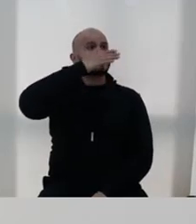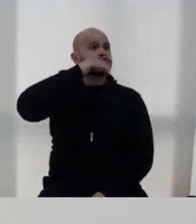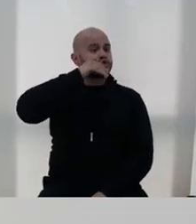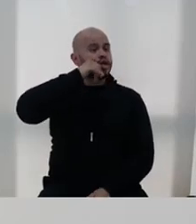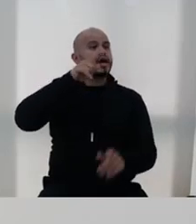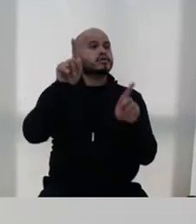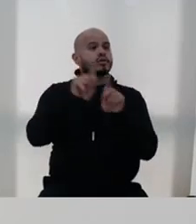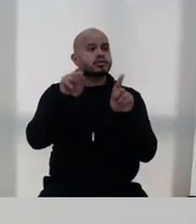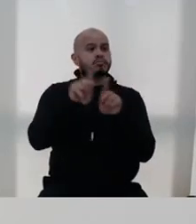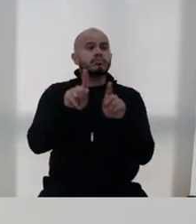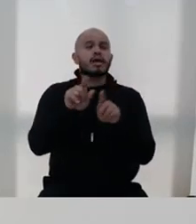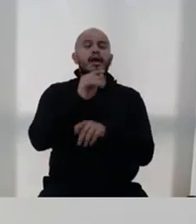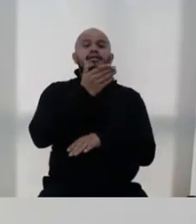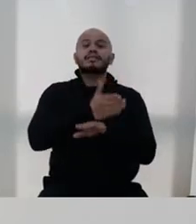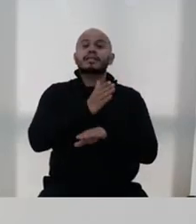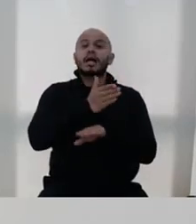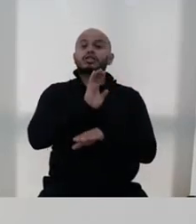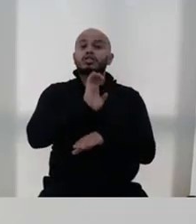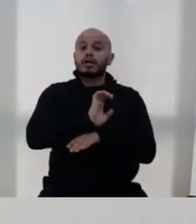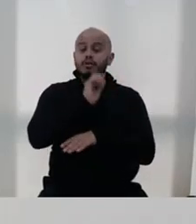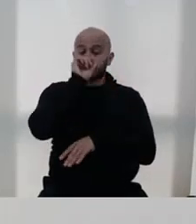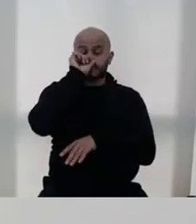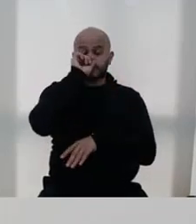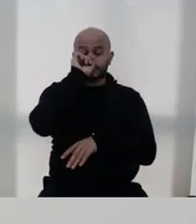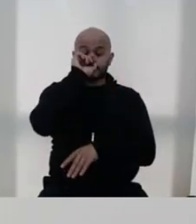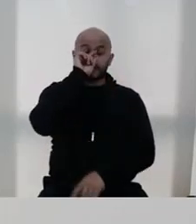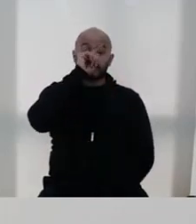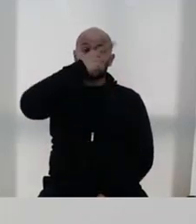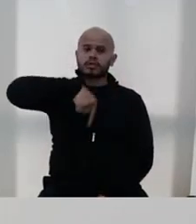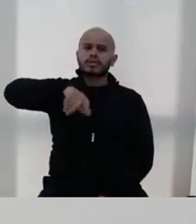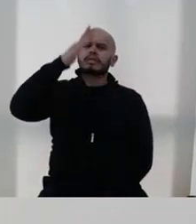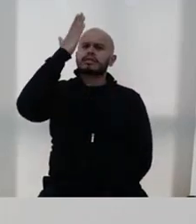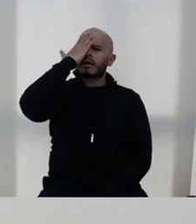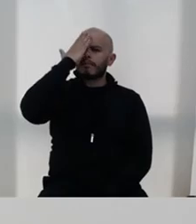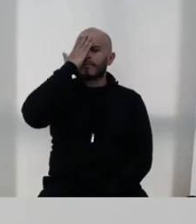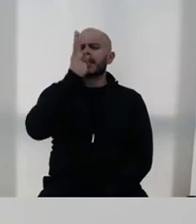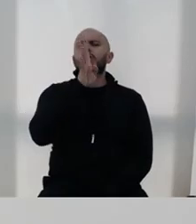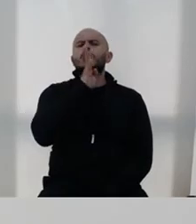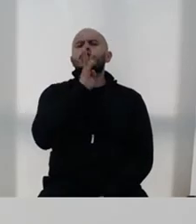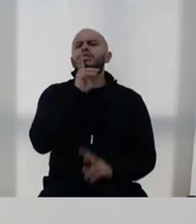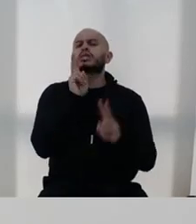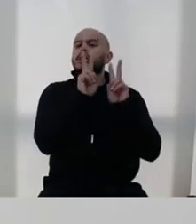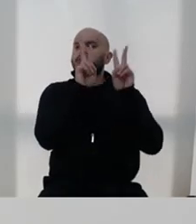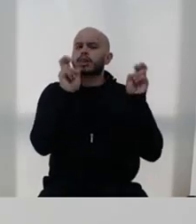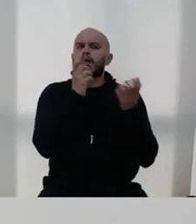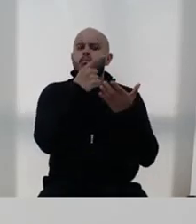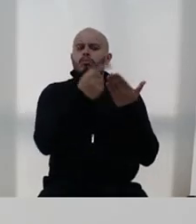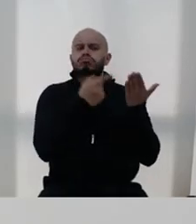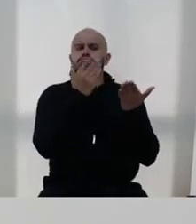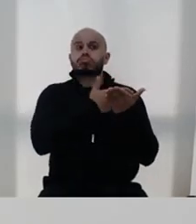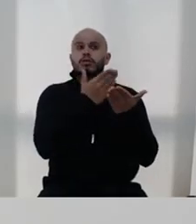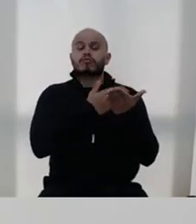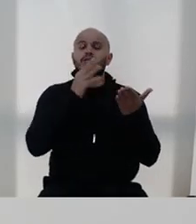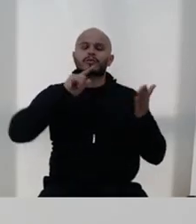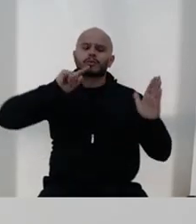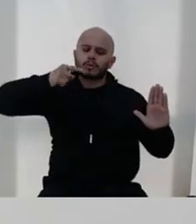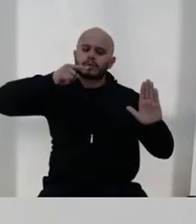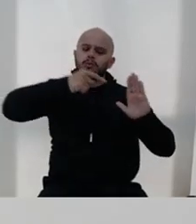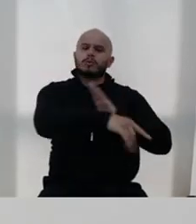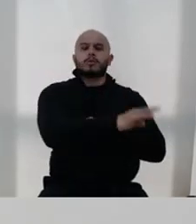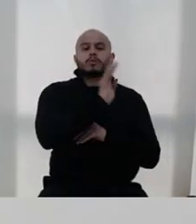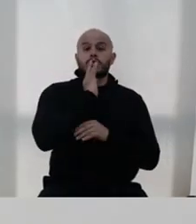estagiárias que nos escutam, para que tomem conhecimento a respeito dessa cartilha, que de forma bastante clara, objetiva,